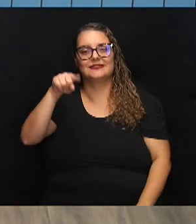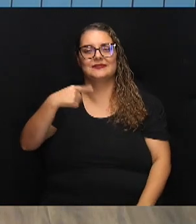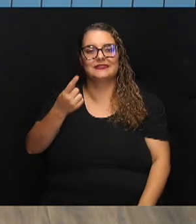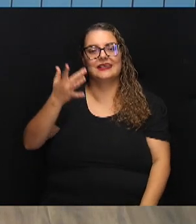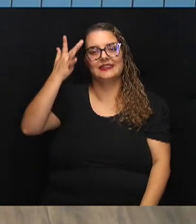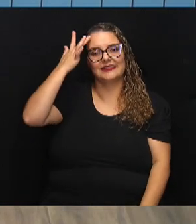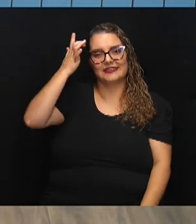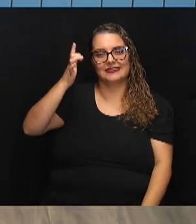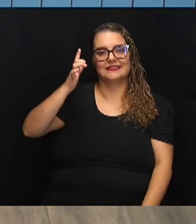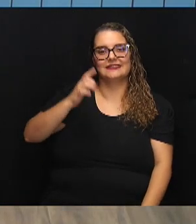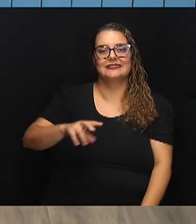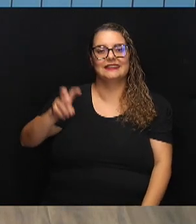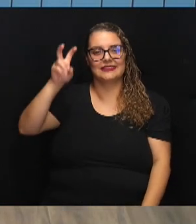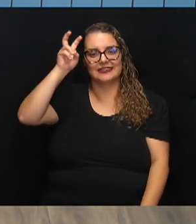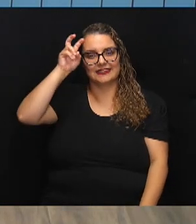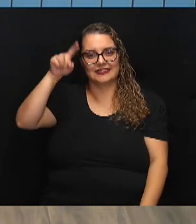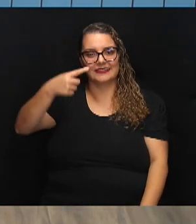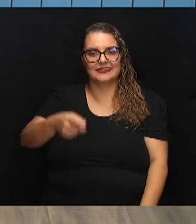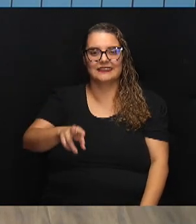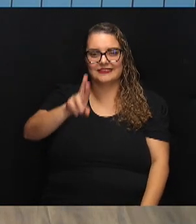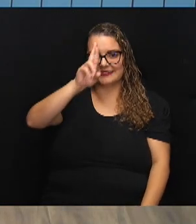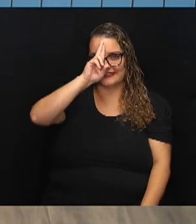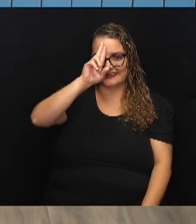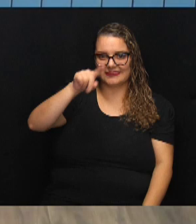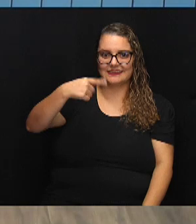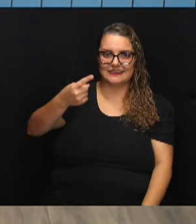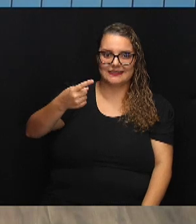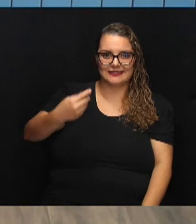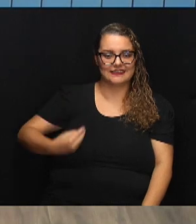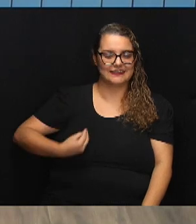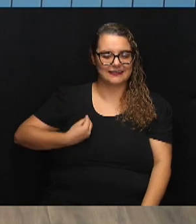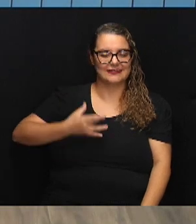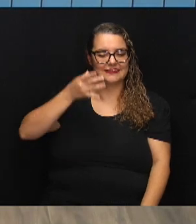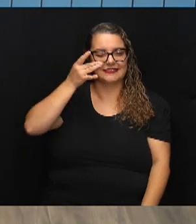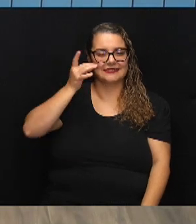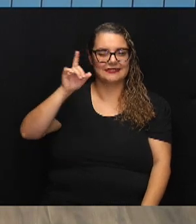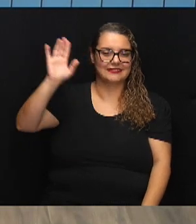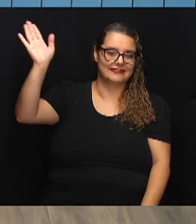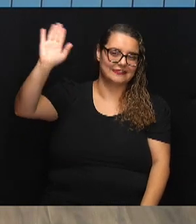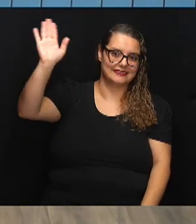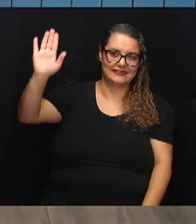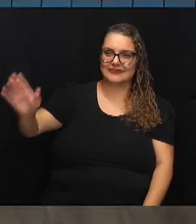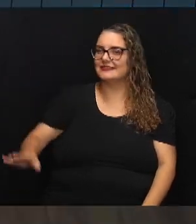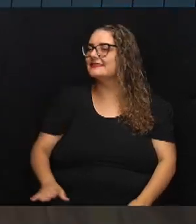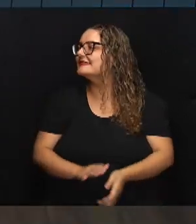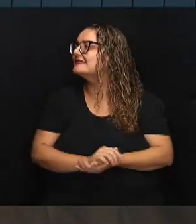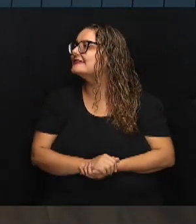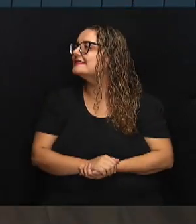vemos amanhã na quinta-feira, ao meio-dia, ao vivo, hein? Te espero. Até lá. Tchau, tchau.